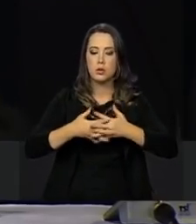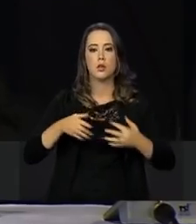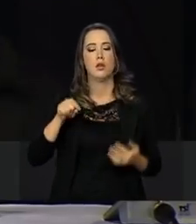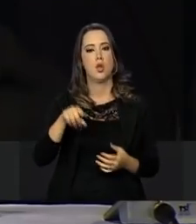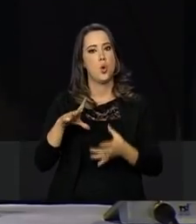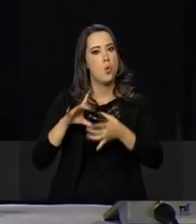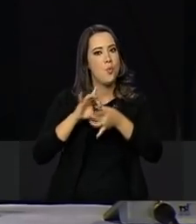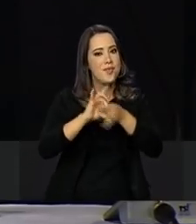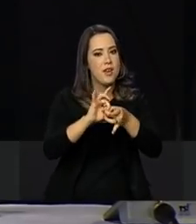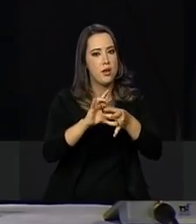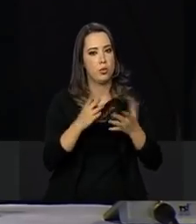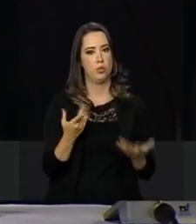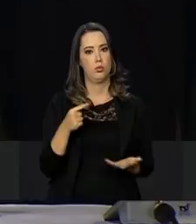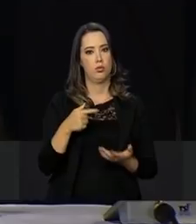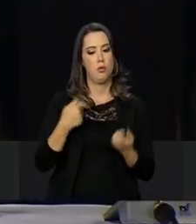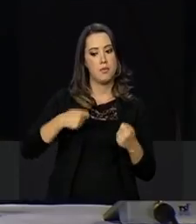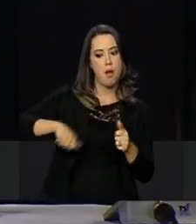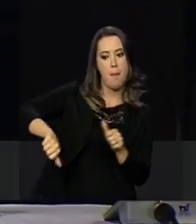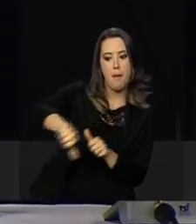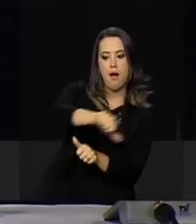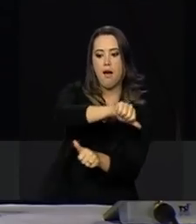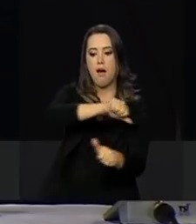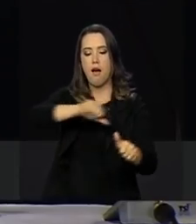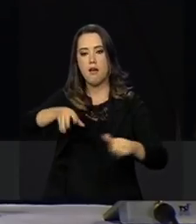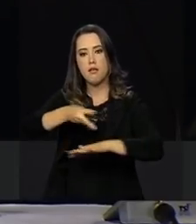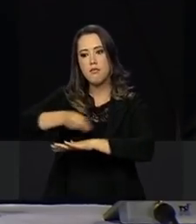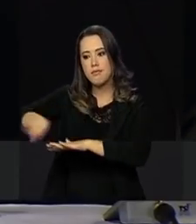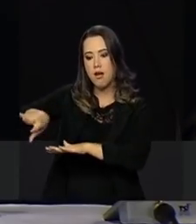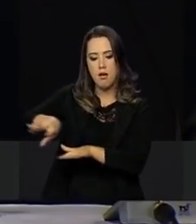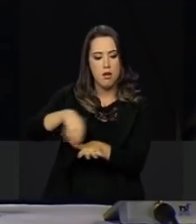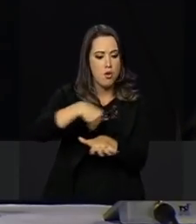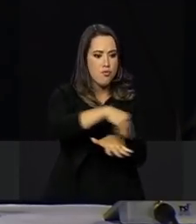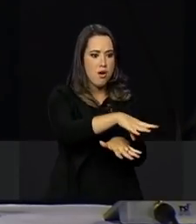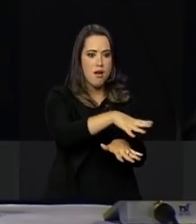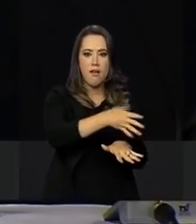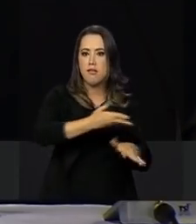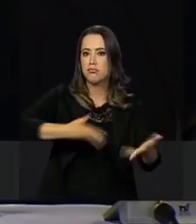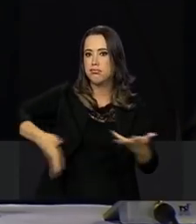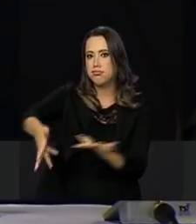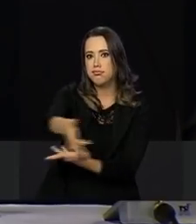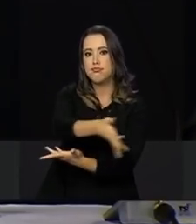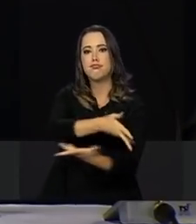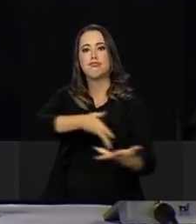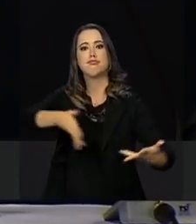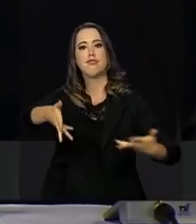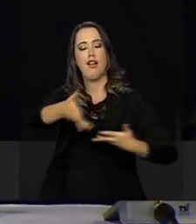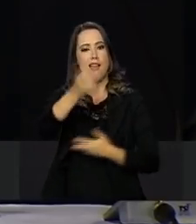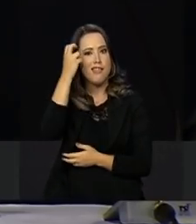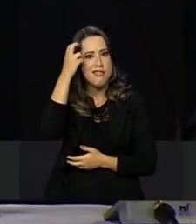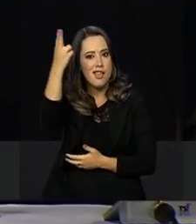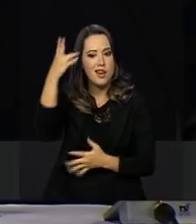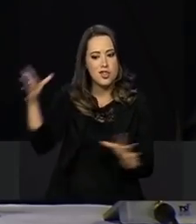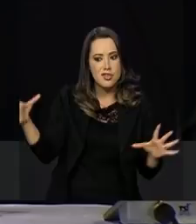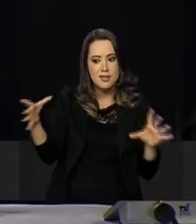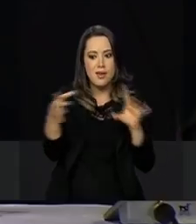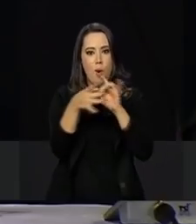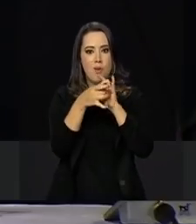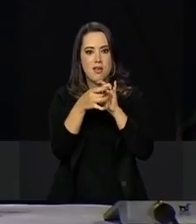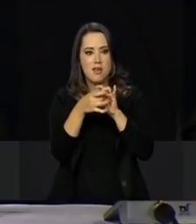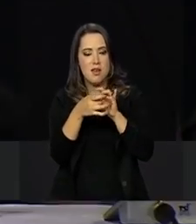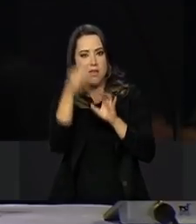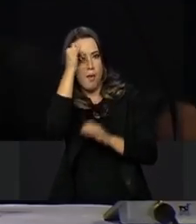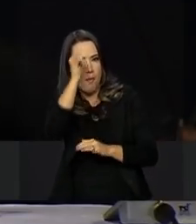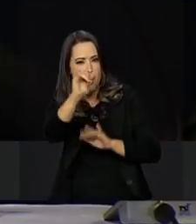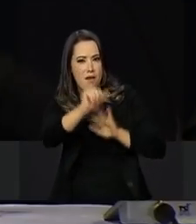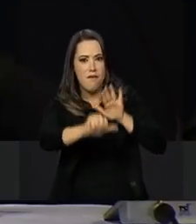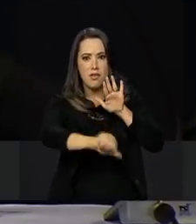conectados, trocando informações, portanto, com sucesso absoluto nesta conexão da inteligência entre os órgãos do governo